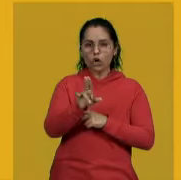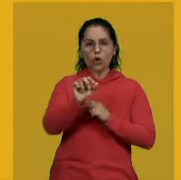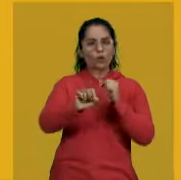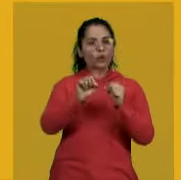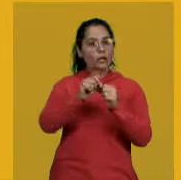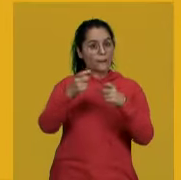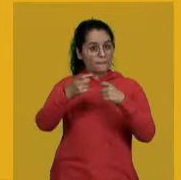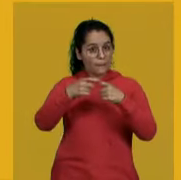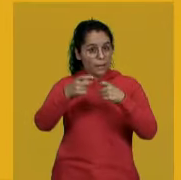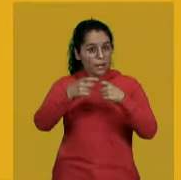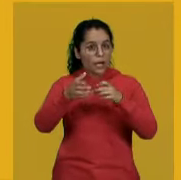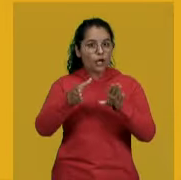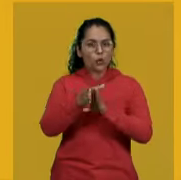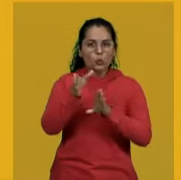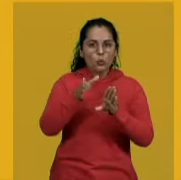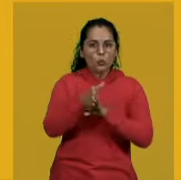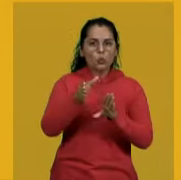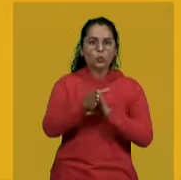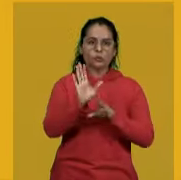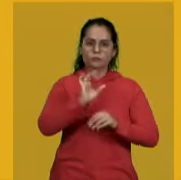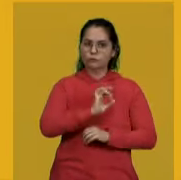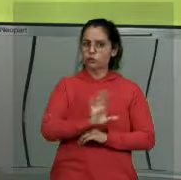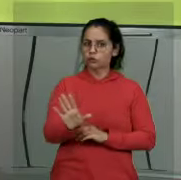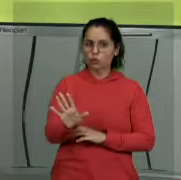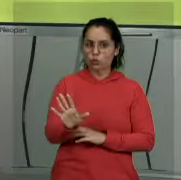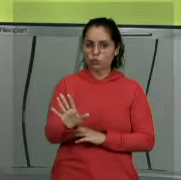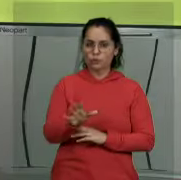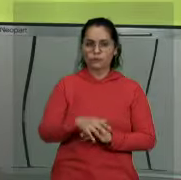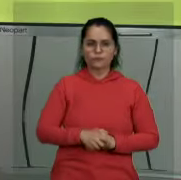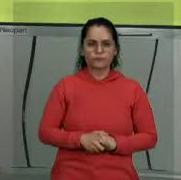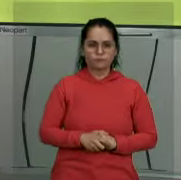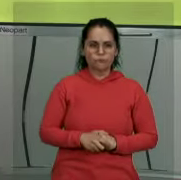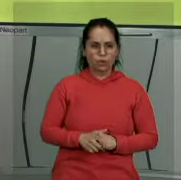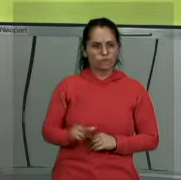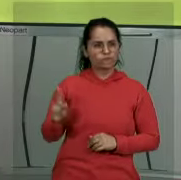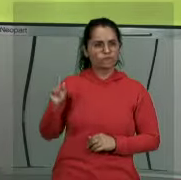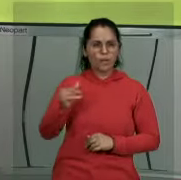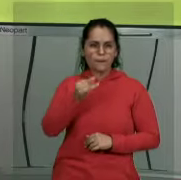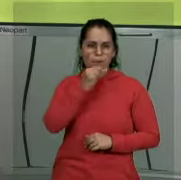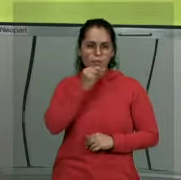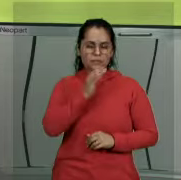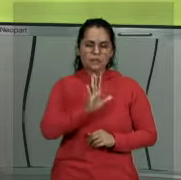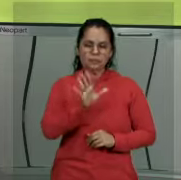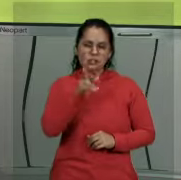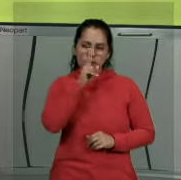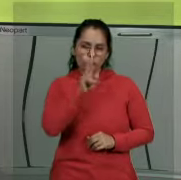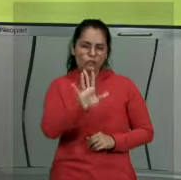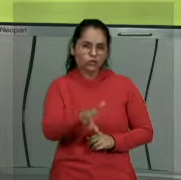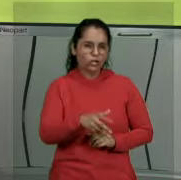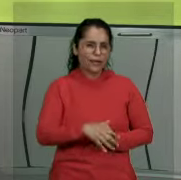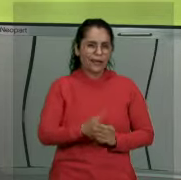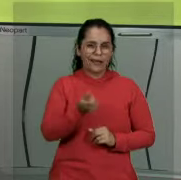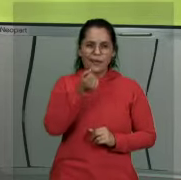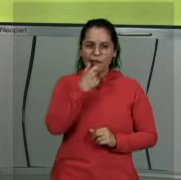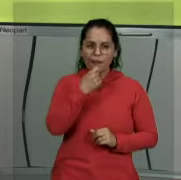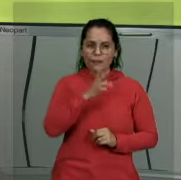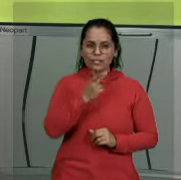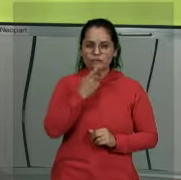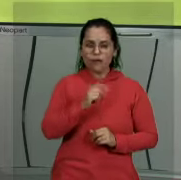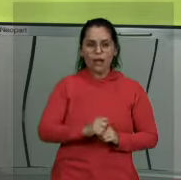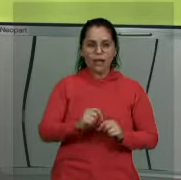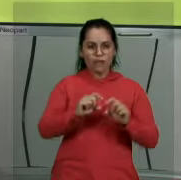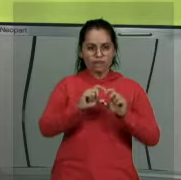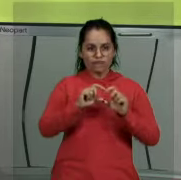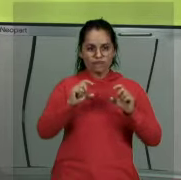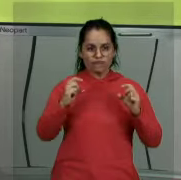sob orientação médica. Isso aqui, gente, por exemplo, vocês já viram os remédios que eles falam tarja